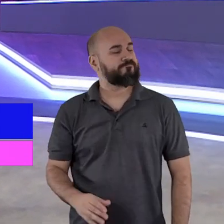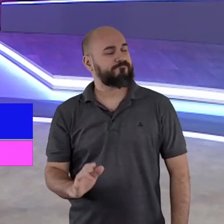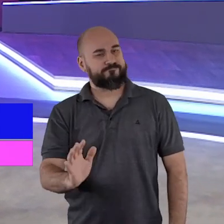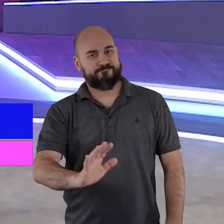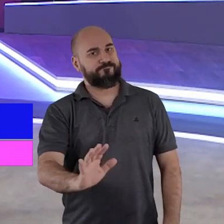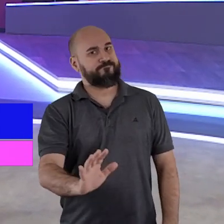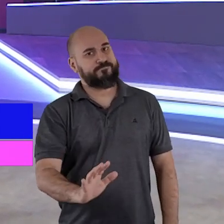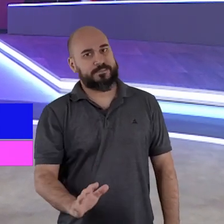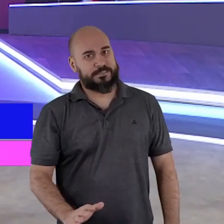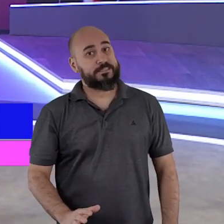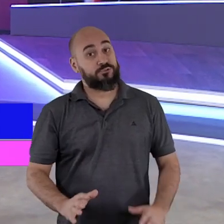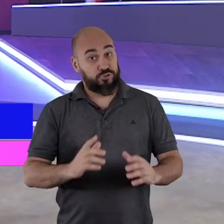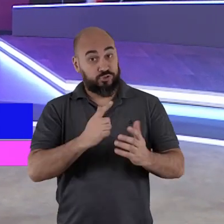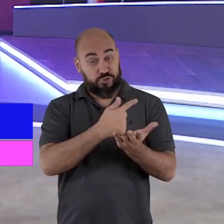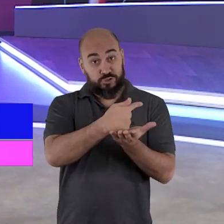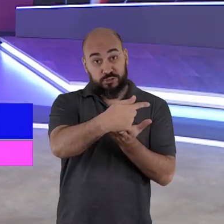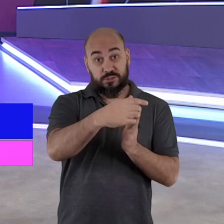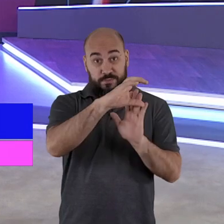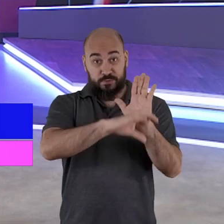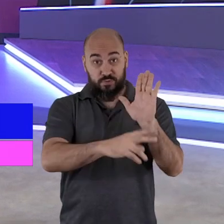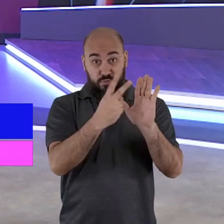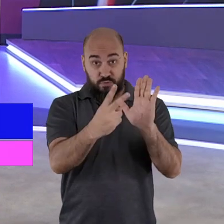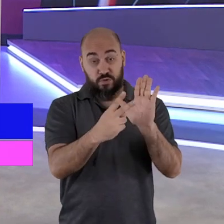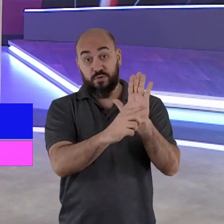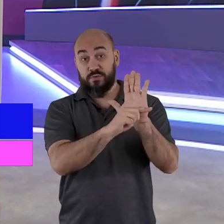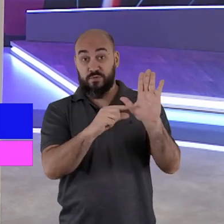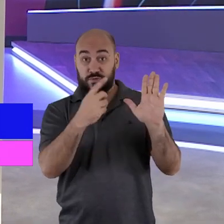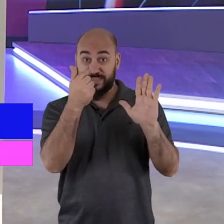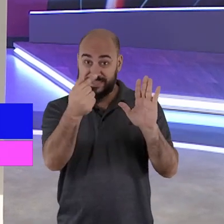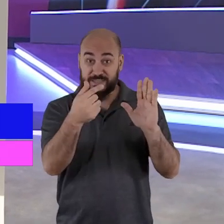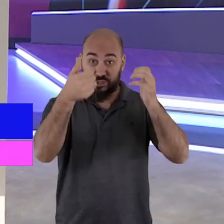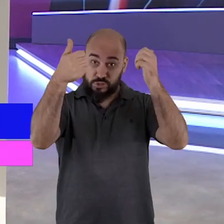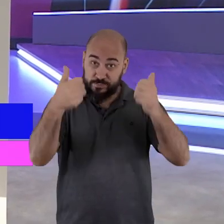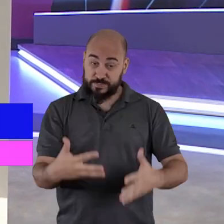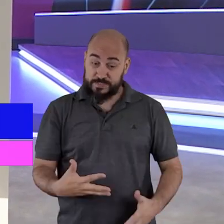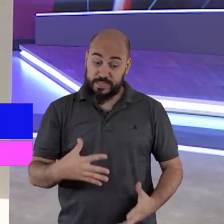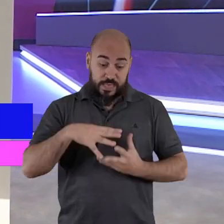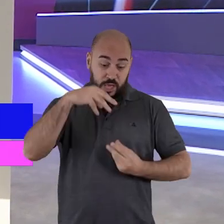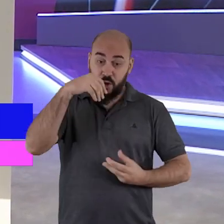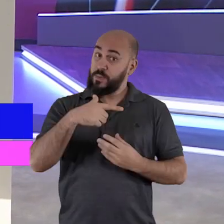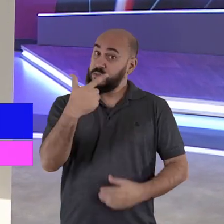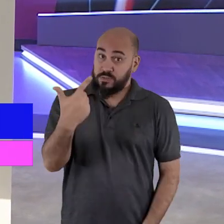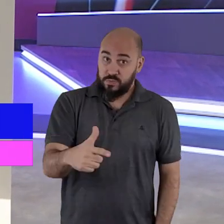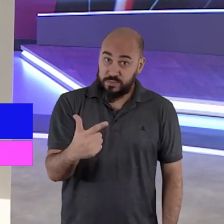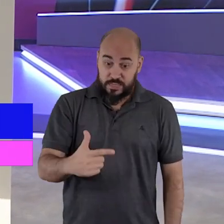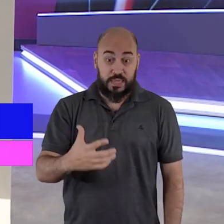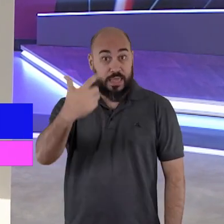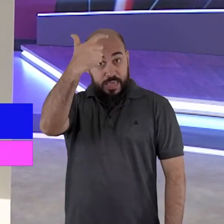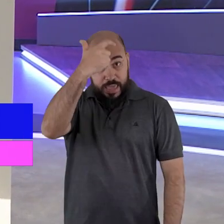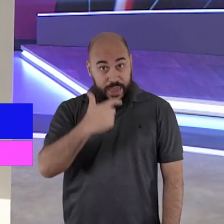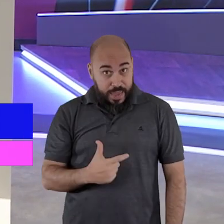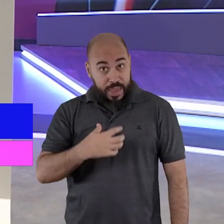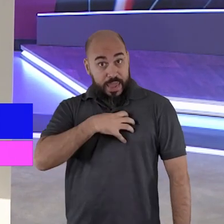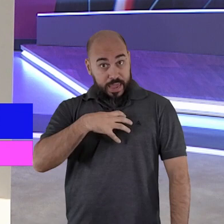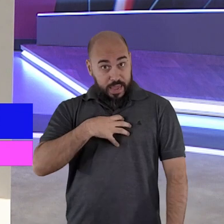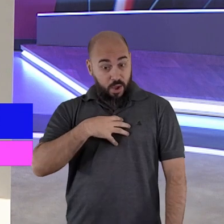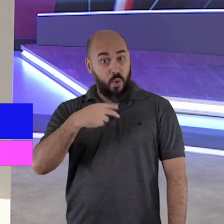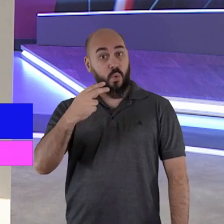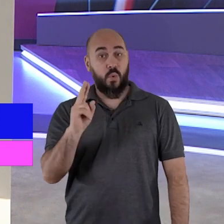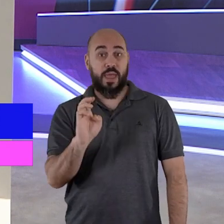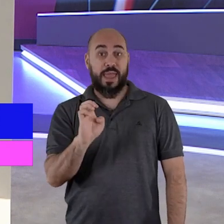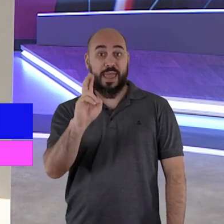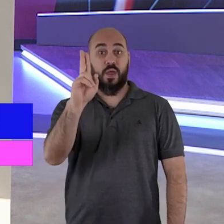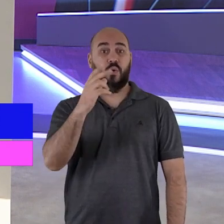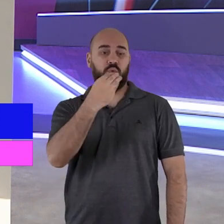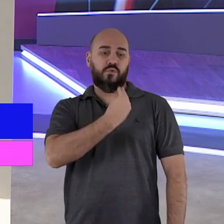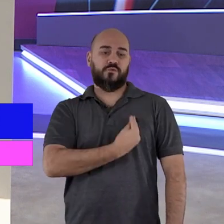a Bíblia diz que eu não tenho uma alma, eu sou uma alma. O pó da terra, mas o fôlego de vida faz com que